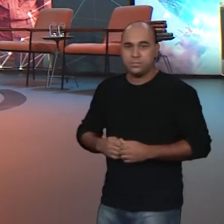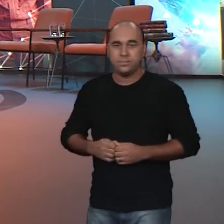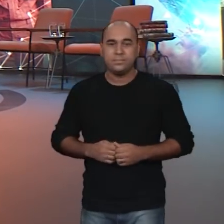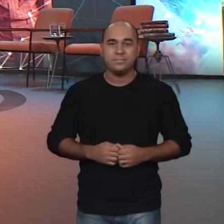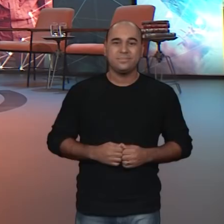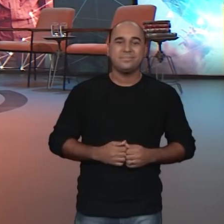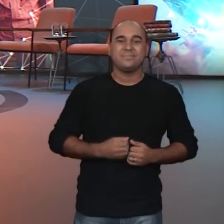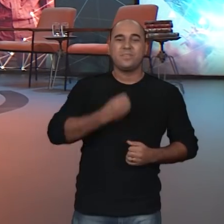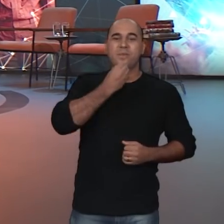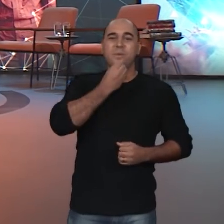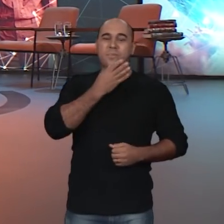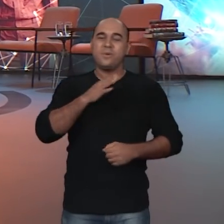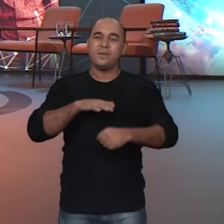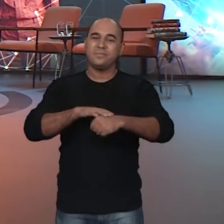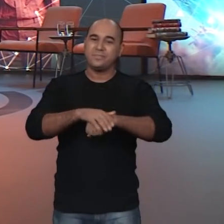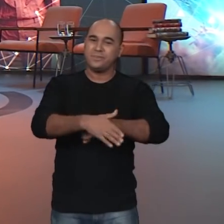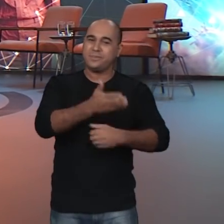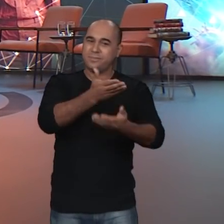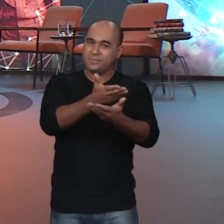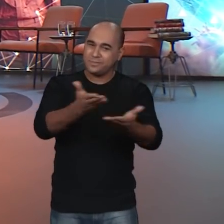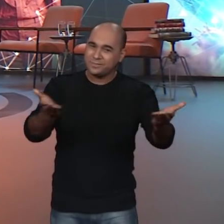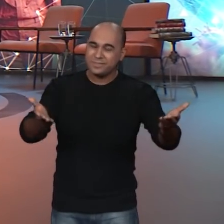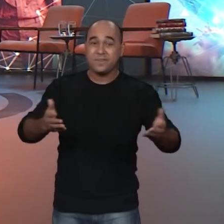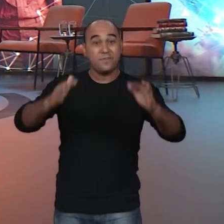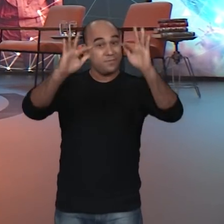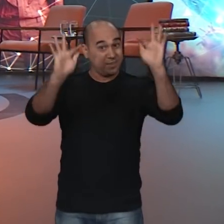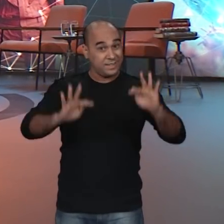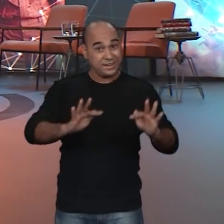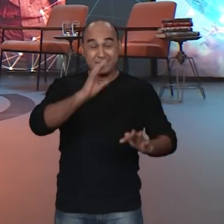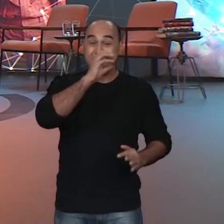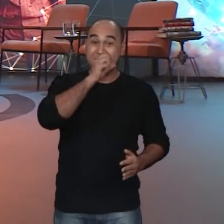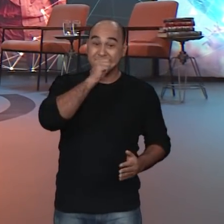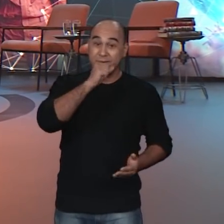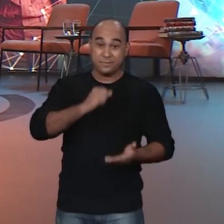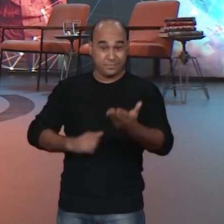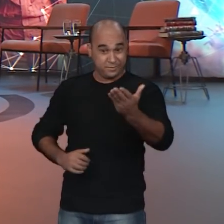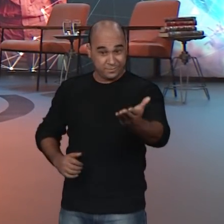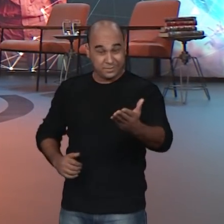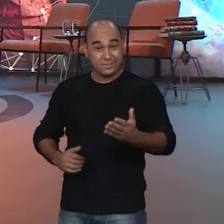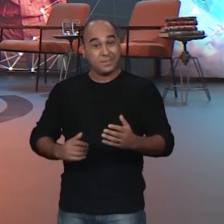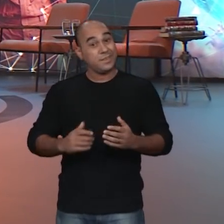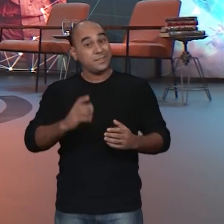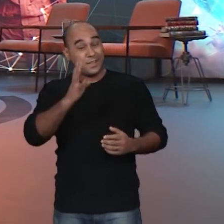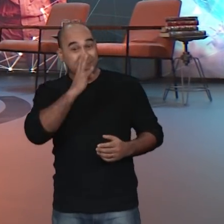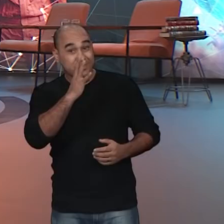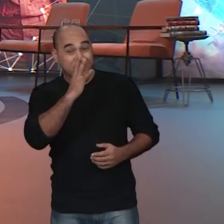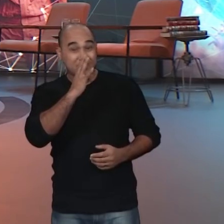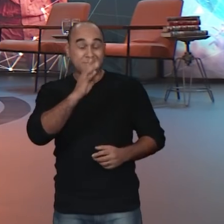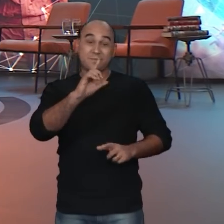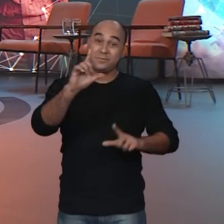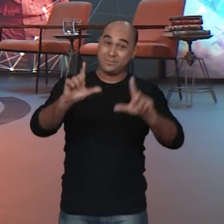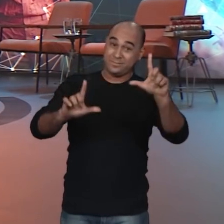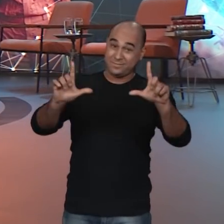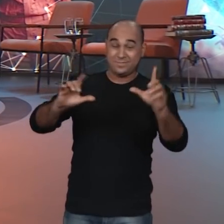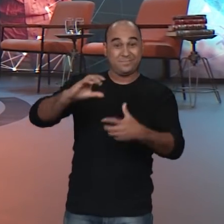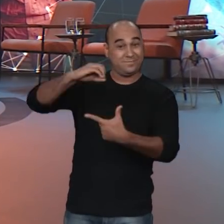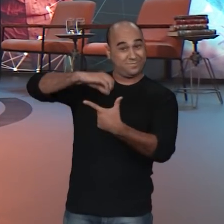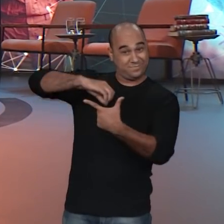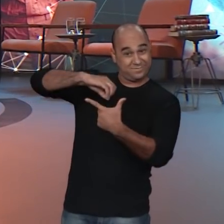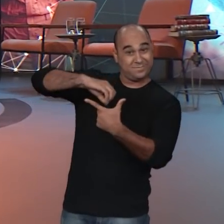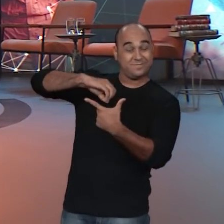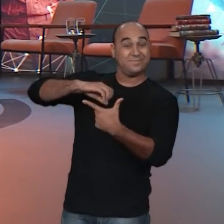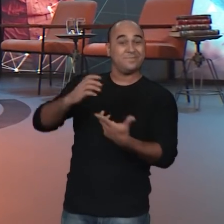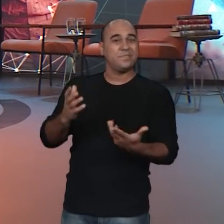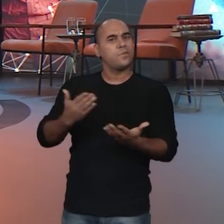Muito boa noite para você, um feliz sábado para você que acompanha a programação da TV Novo Tempo. Está começando o